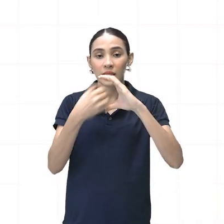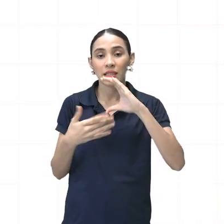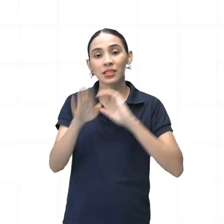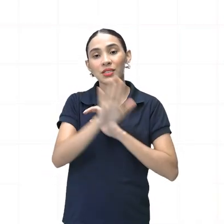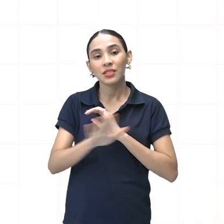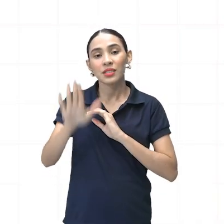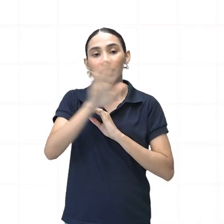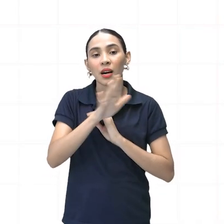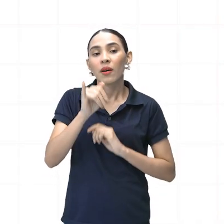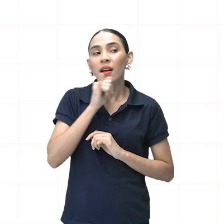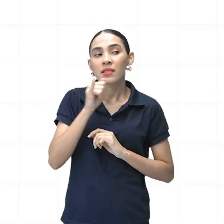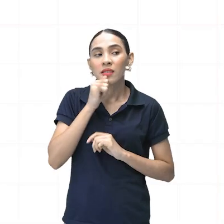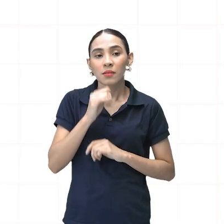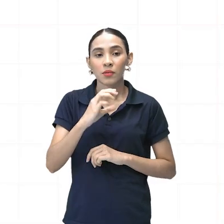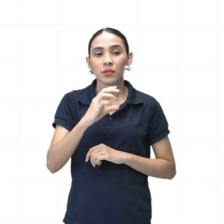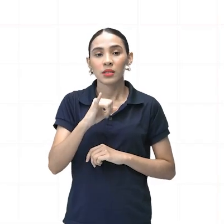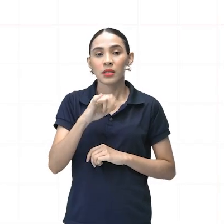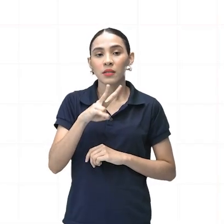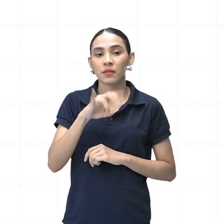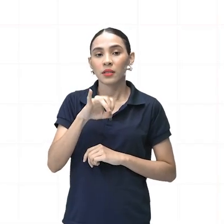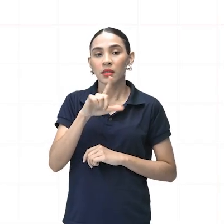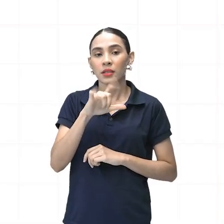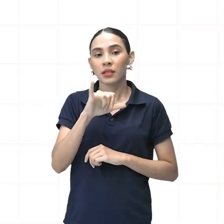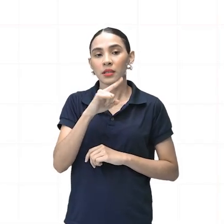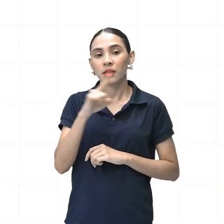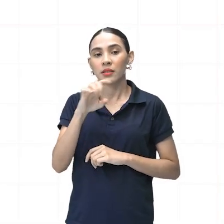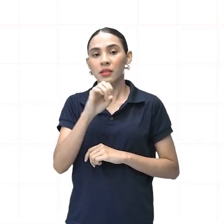características gerais ali, por assim dizer, das civilizações, né?